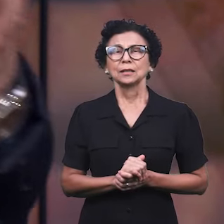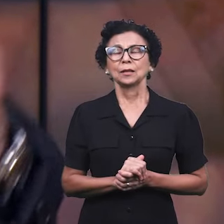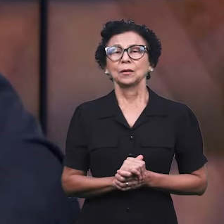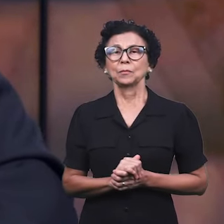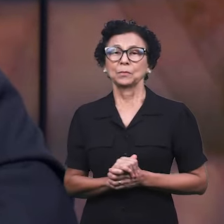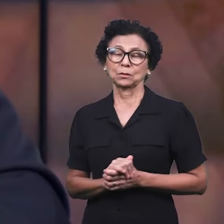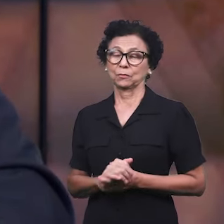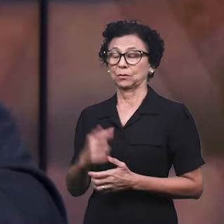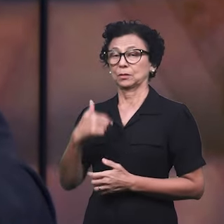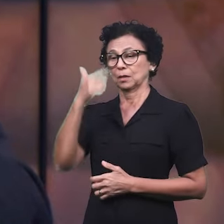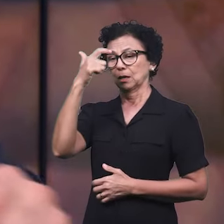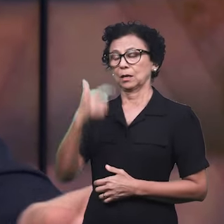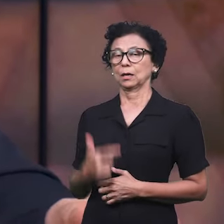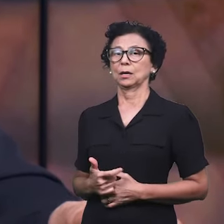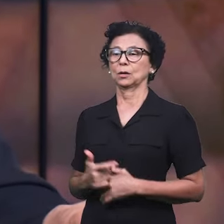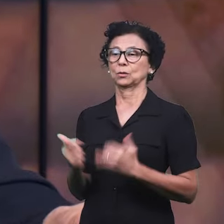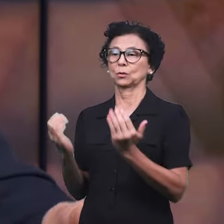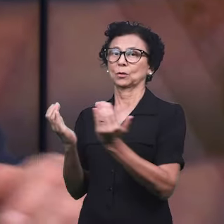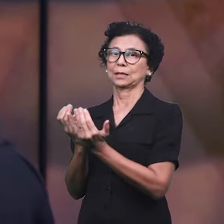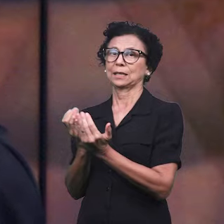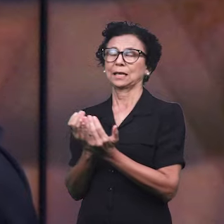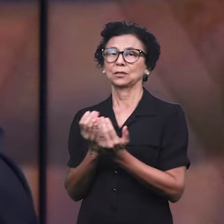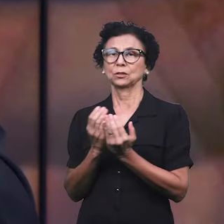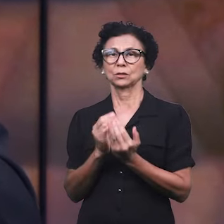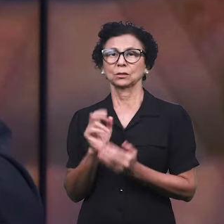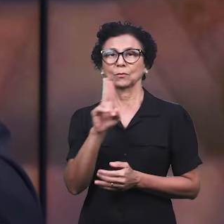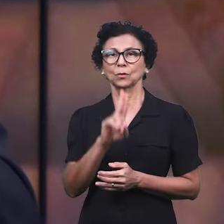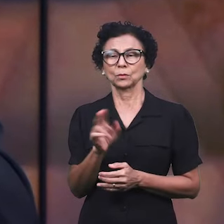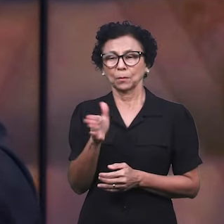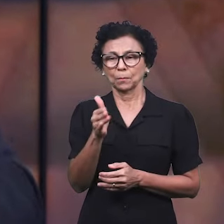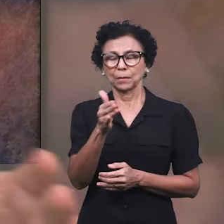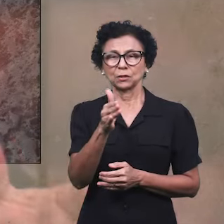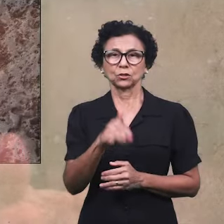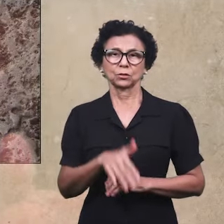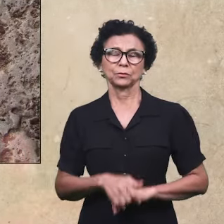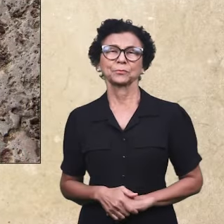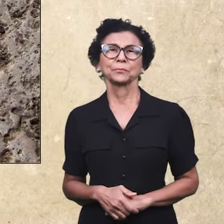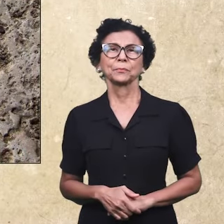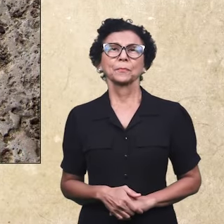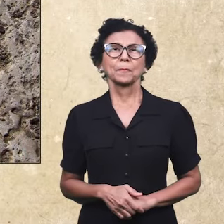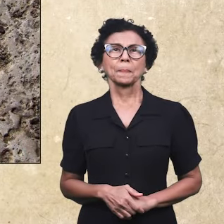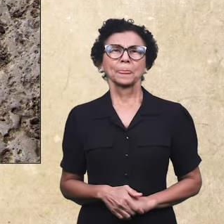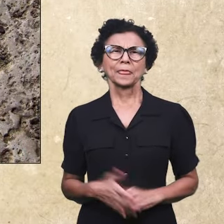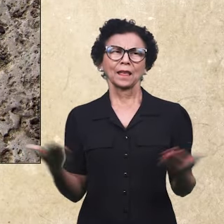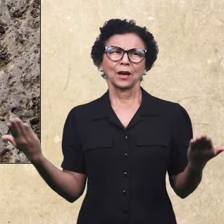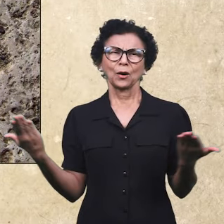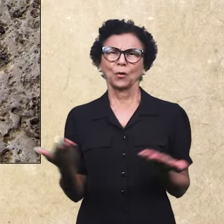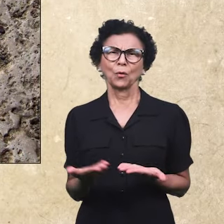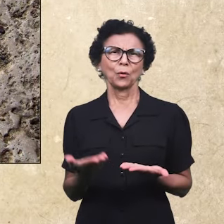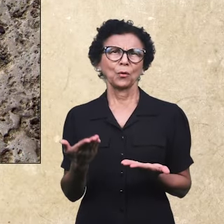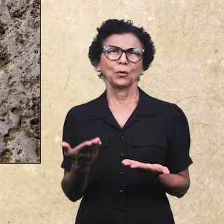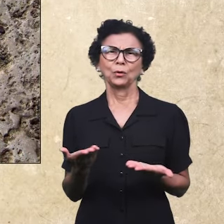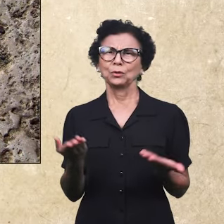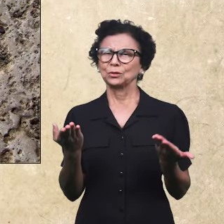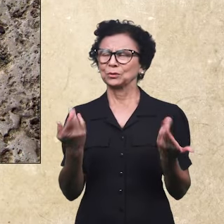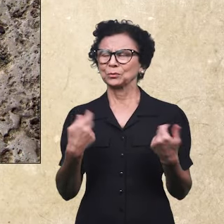Eu sou cristão, botar o peixinho, né? Então, mas hoje não precisa mais isso, porque hoje não está